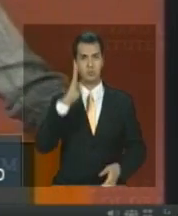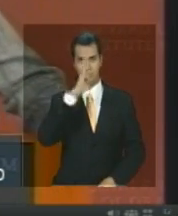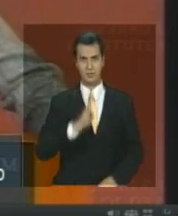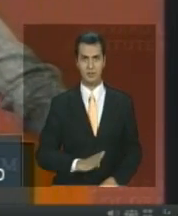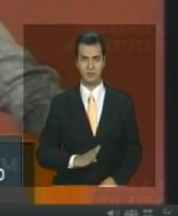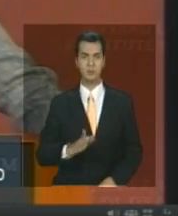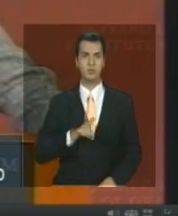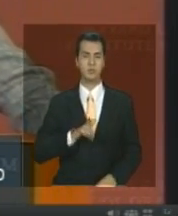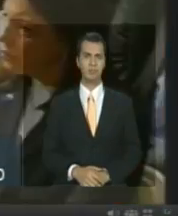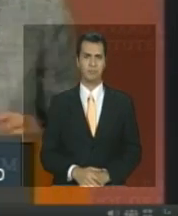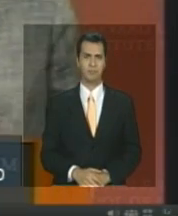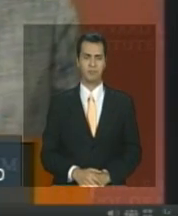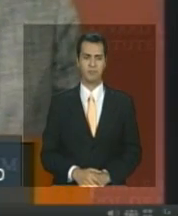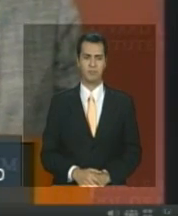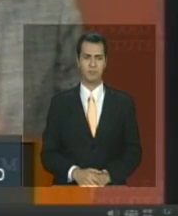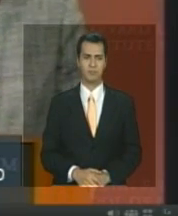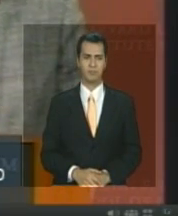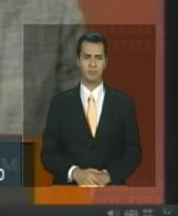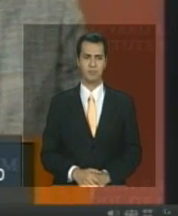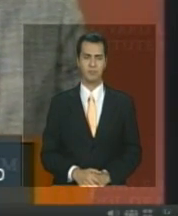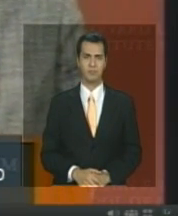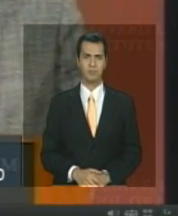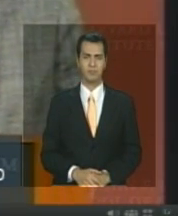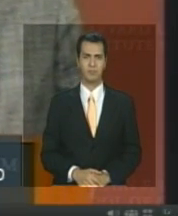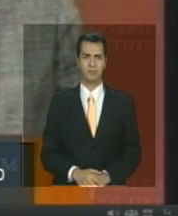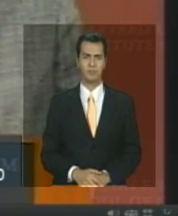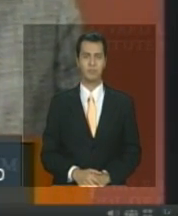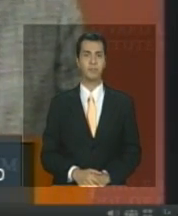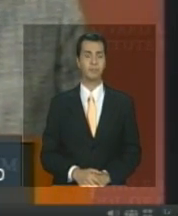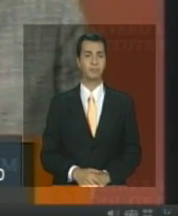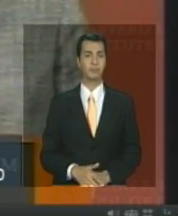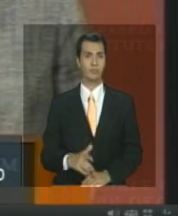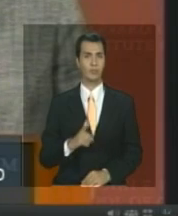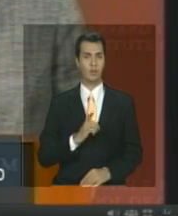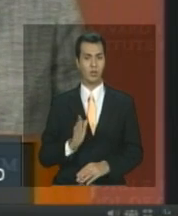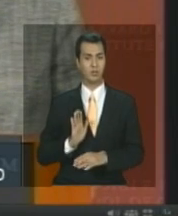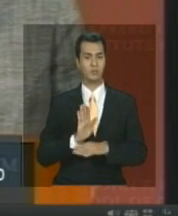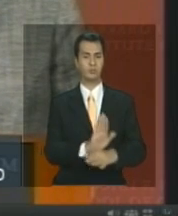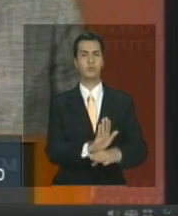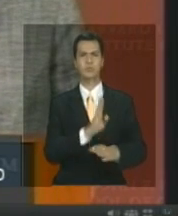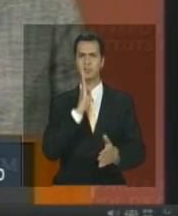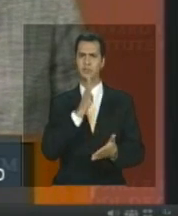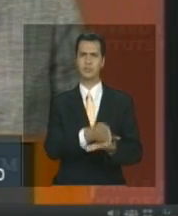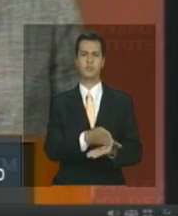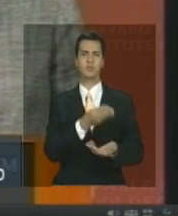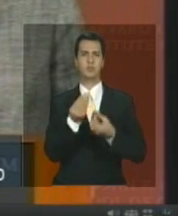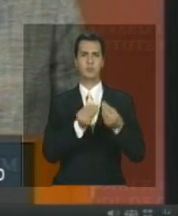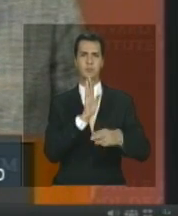políticas sociais, há de influir diretamente na questão da desigualdade.